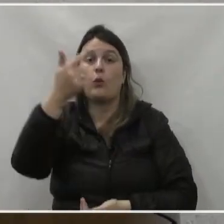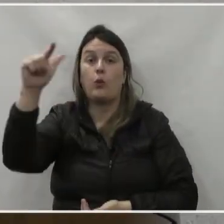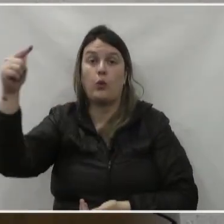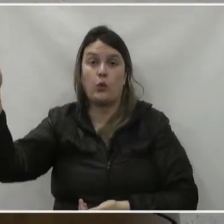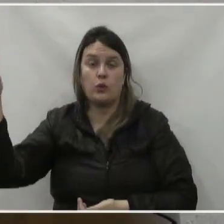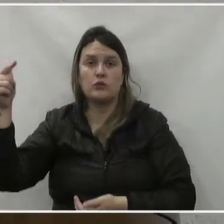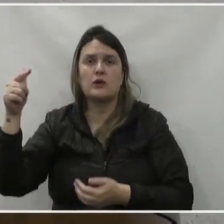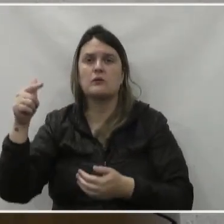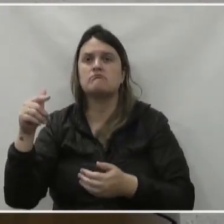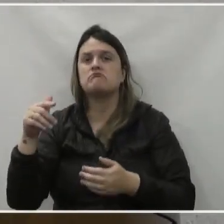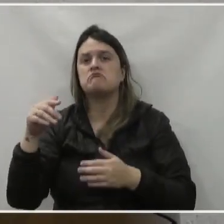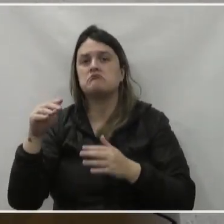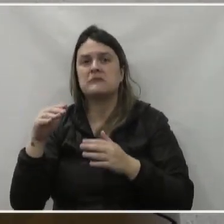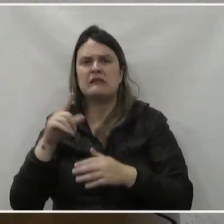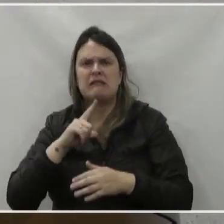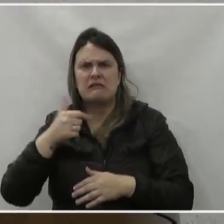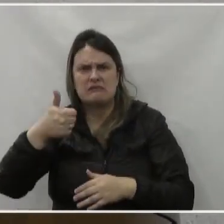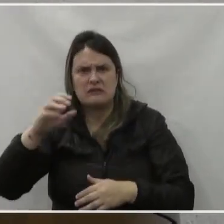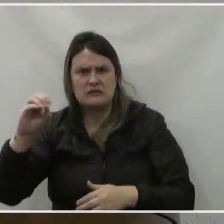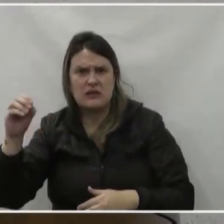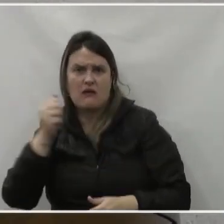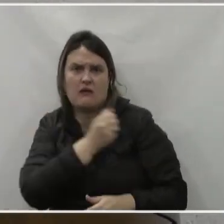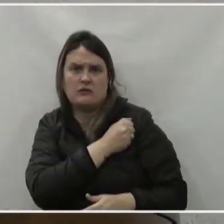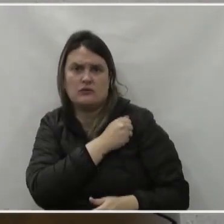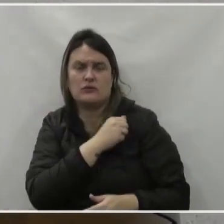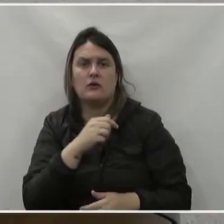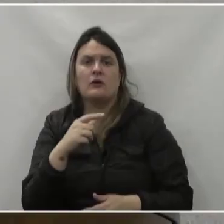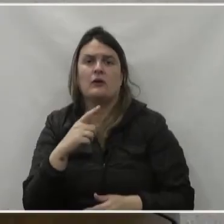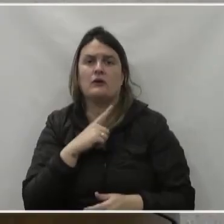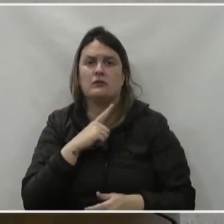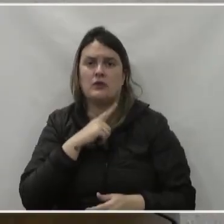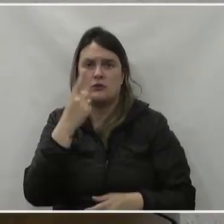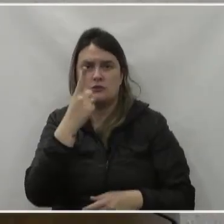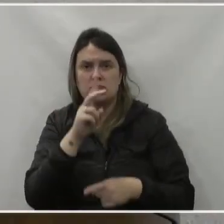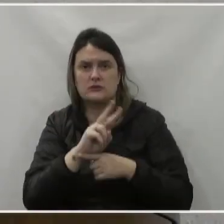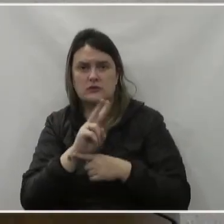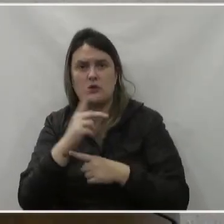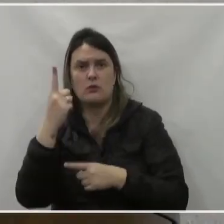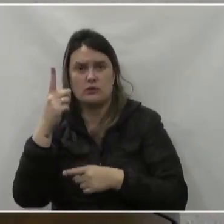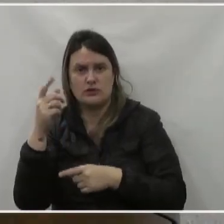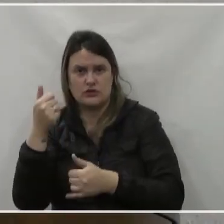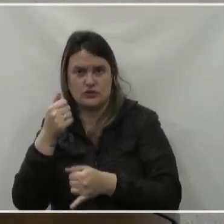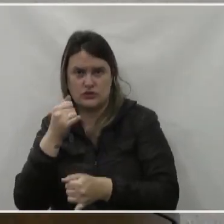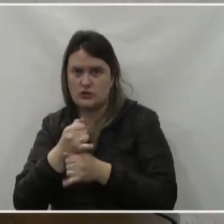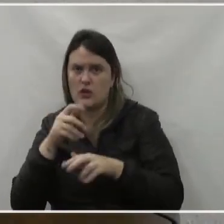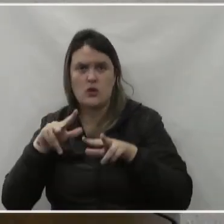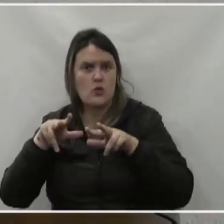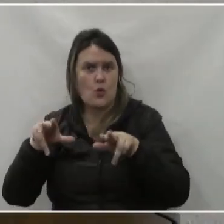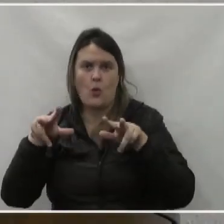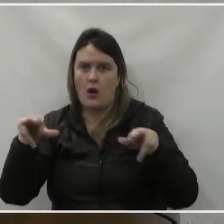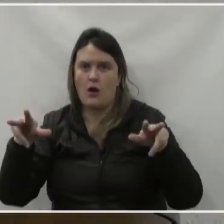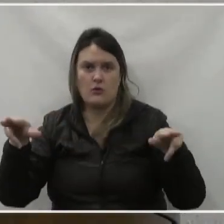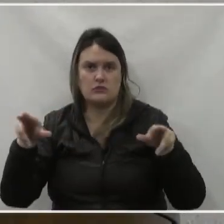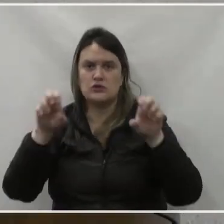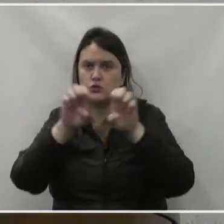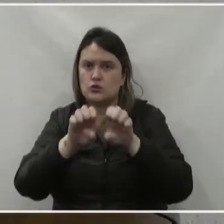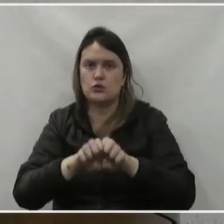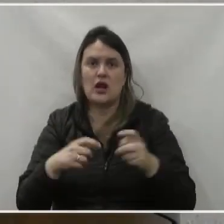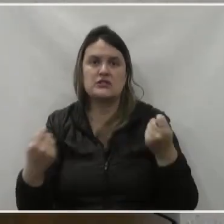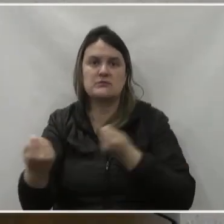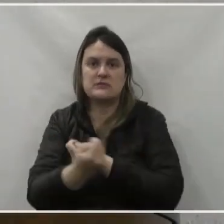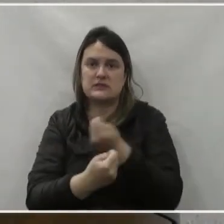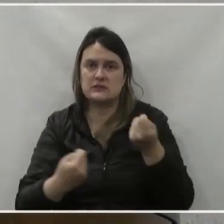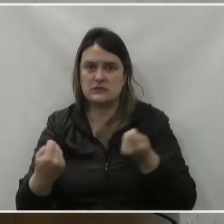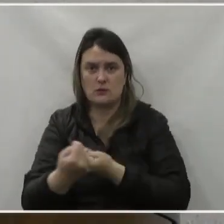com pouco mais de 100 alunos têm uma supervisora e uma diretora, a mesma estrutura